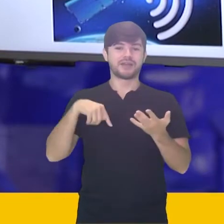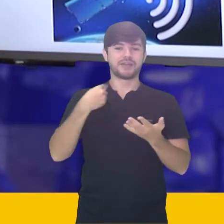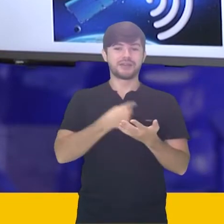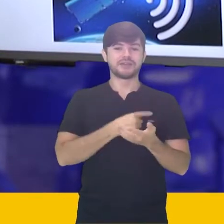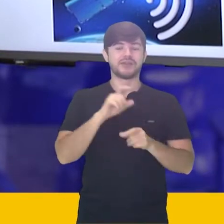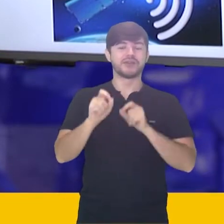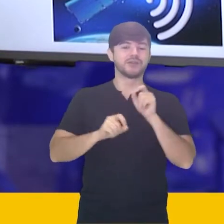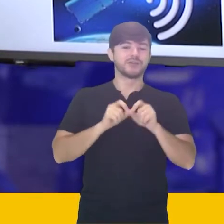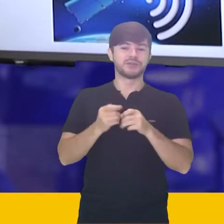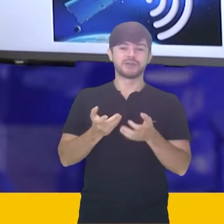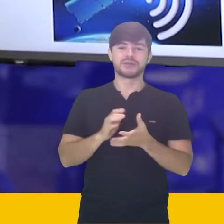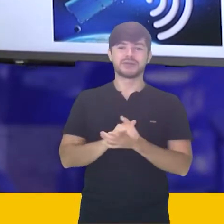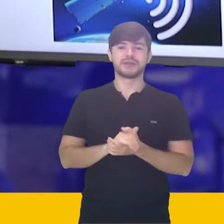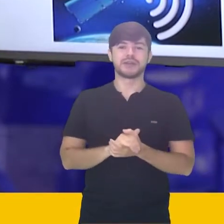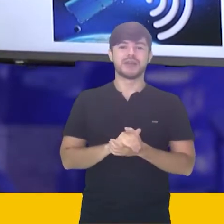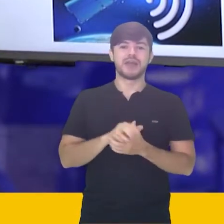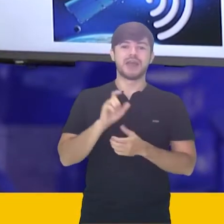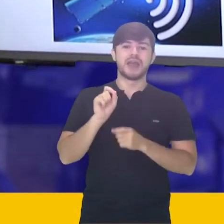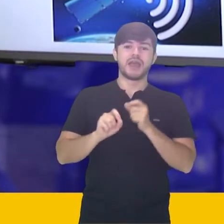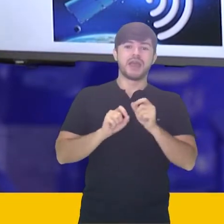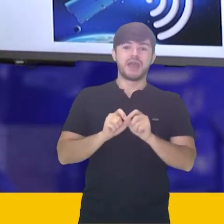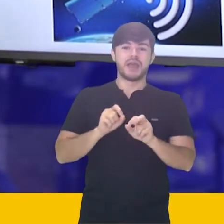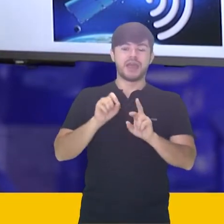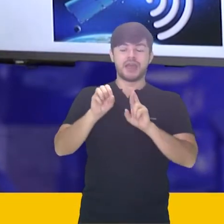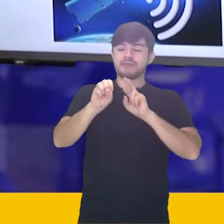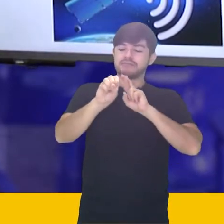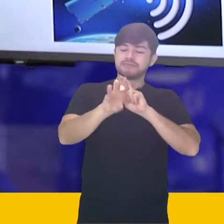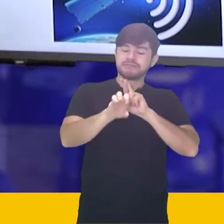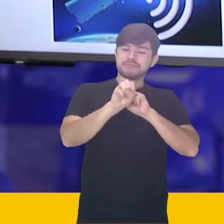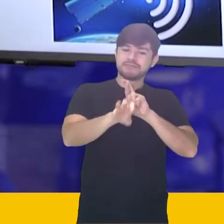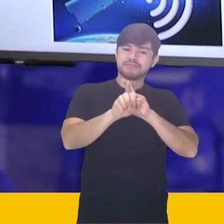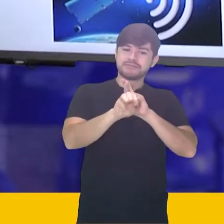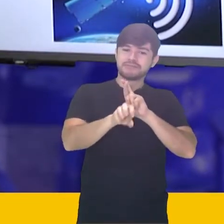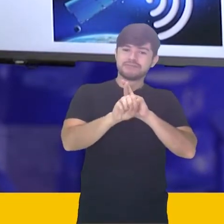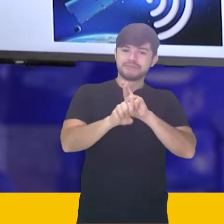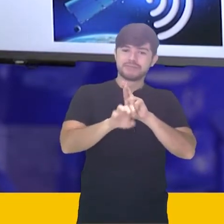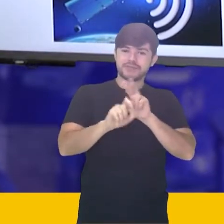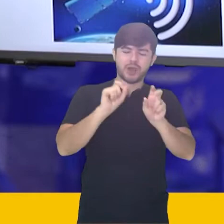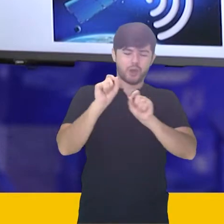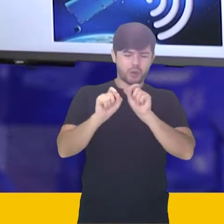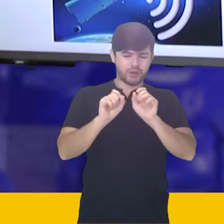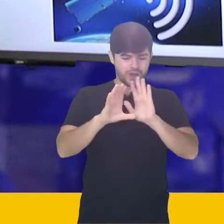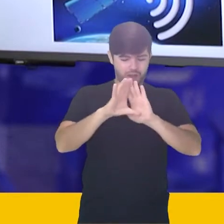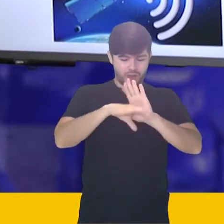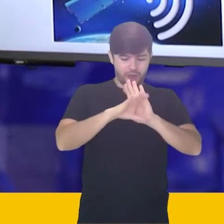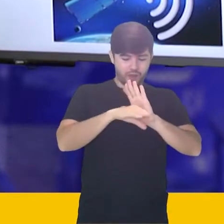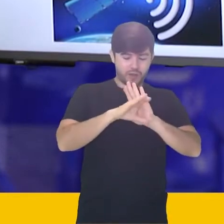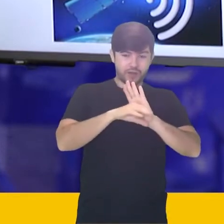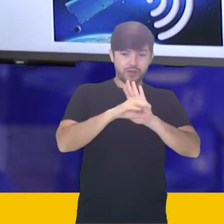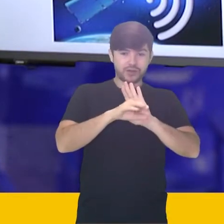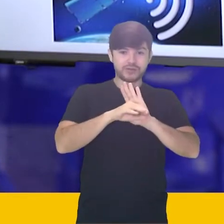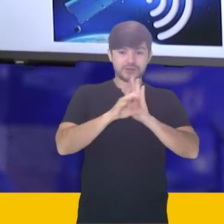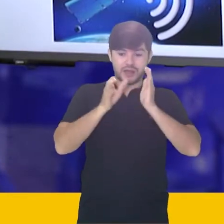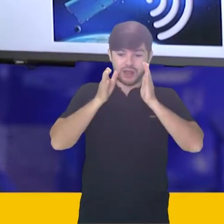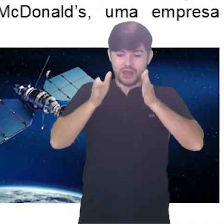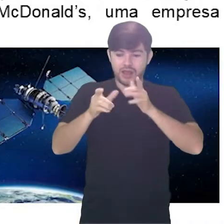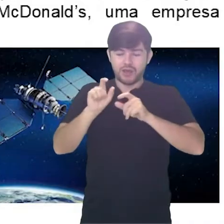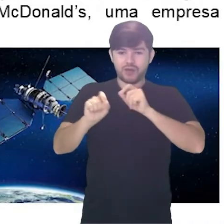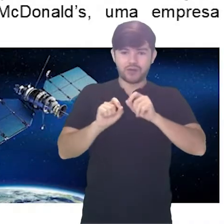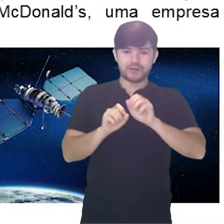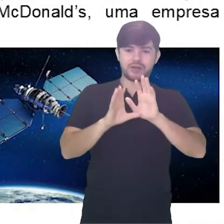passo é uma oportunidade de revisar conceitos centrais. Dentro desses conceitos centrais, a gente volta para o conceito de